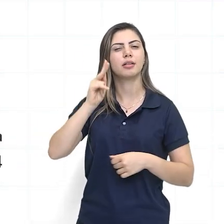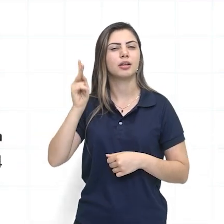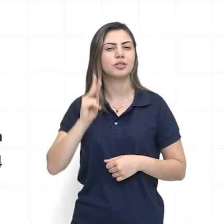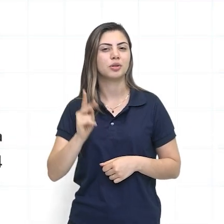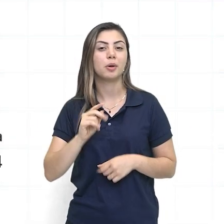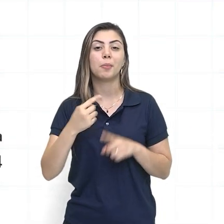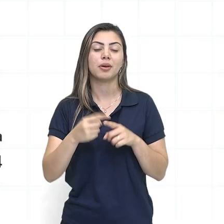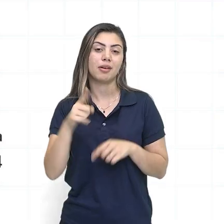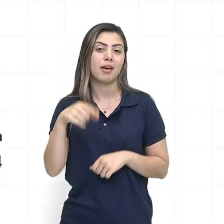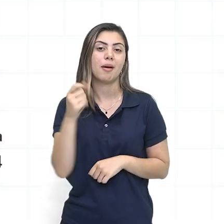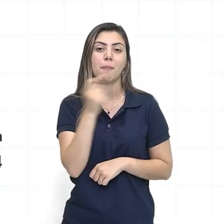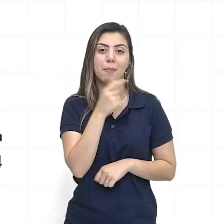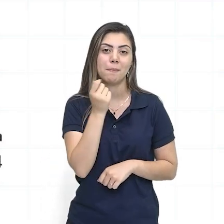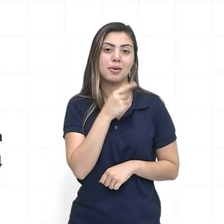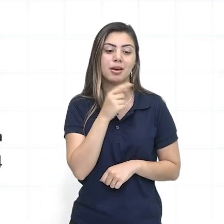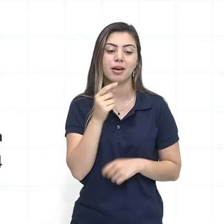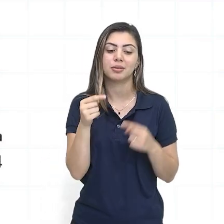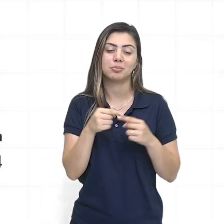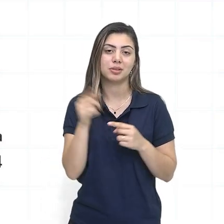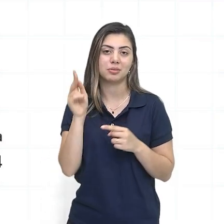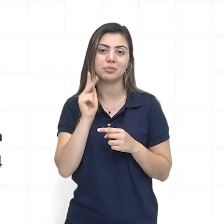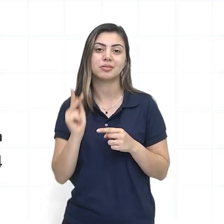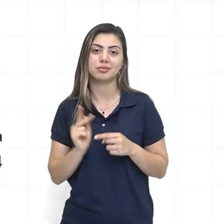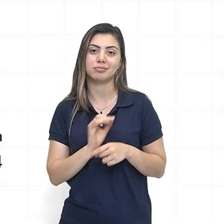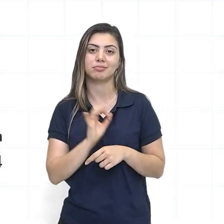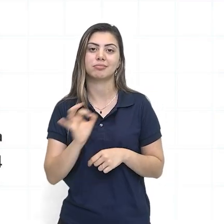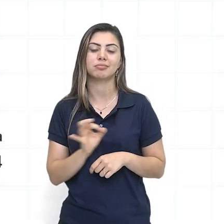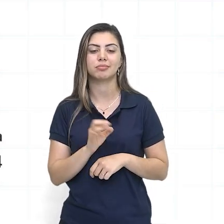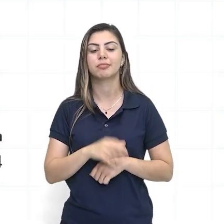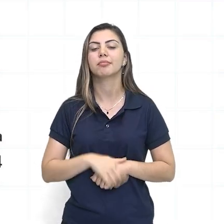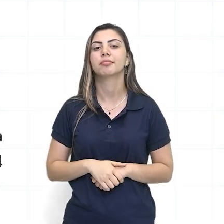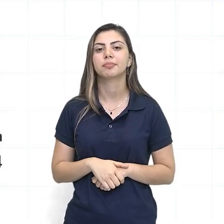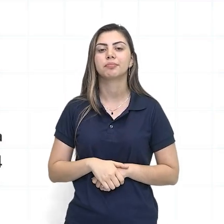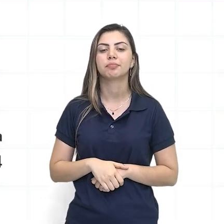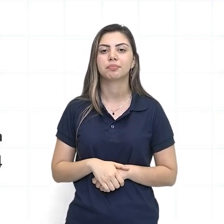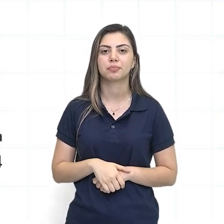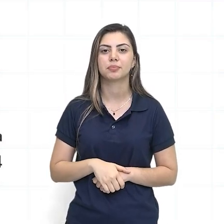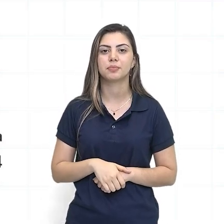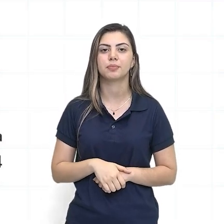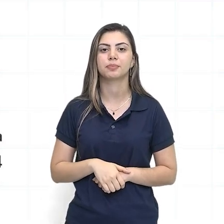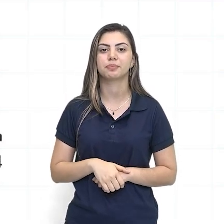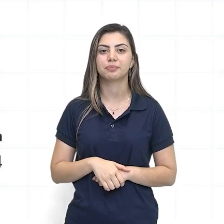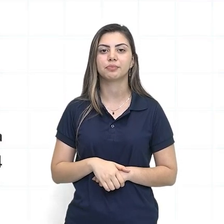porque a piada é uma história, e aí você vai